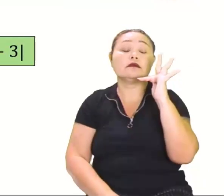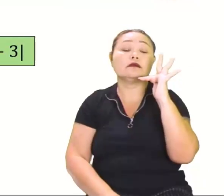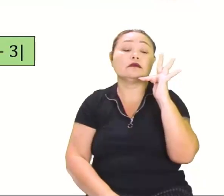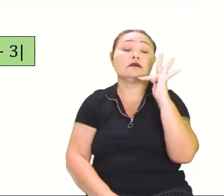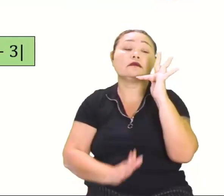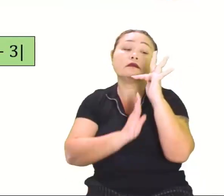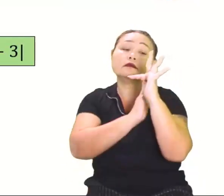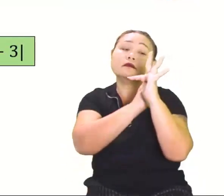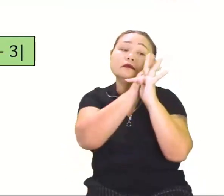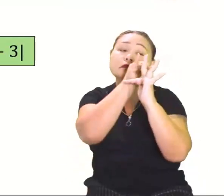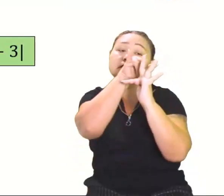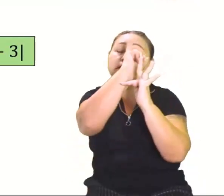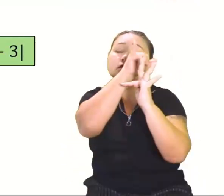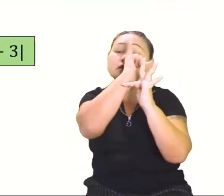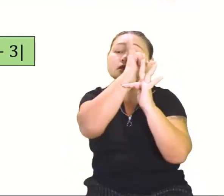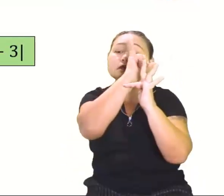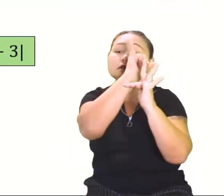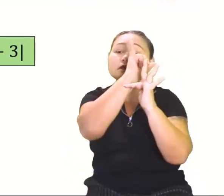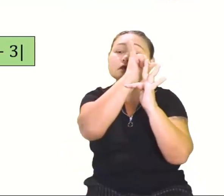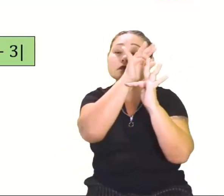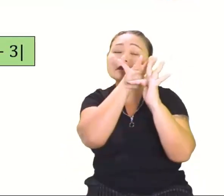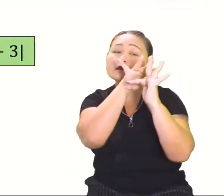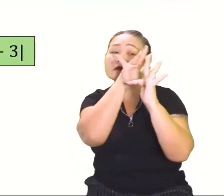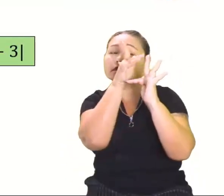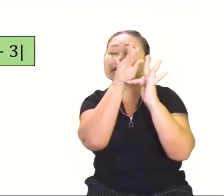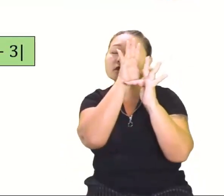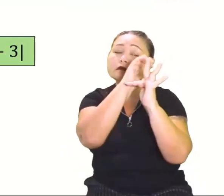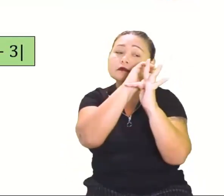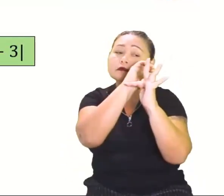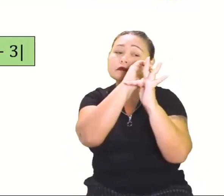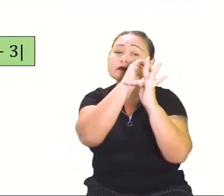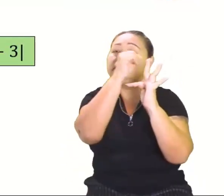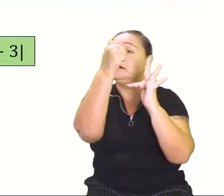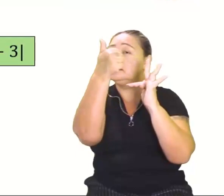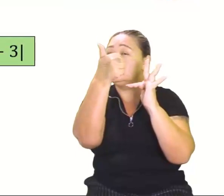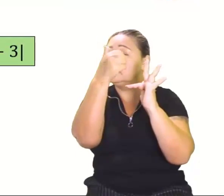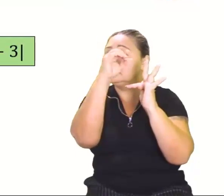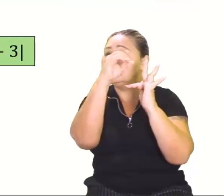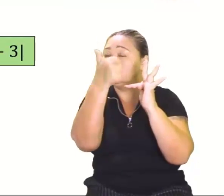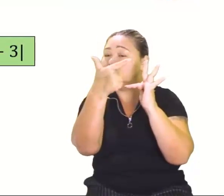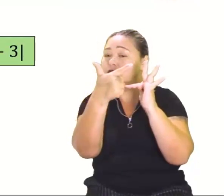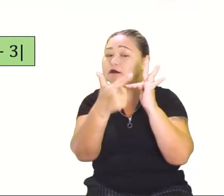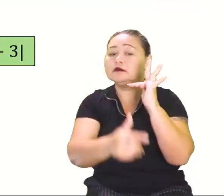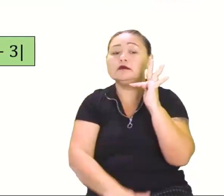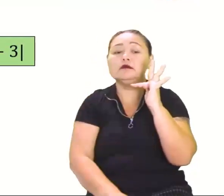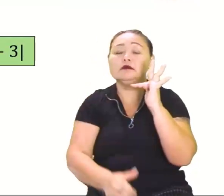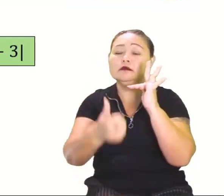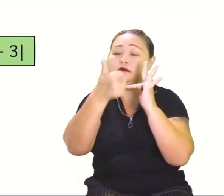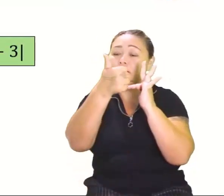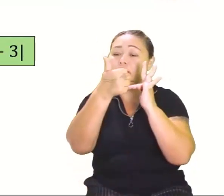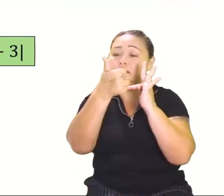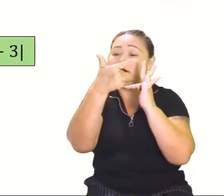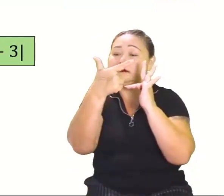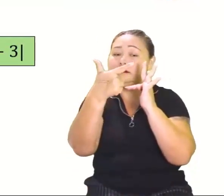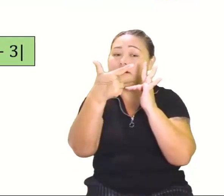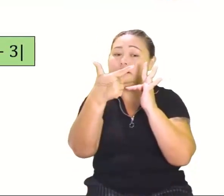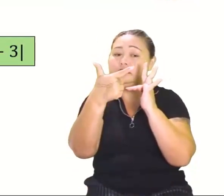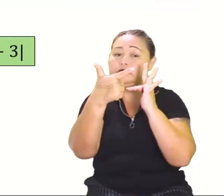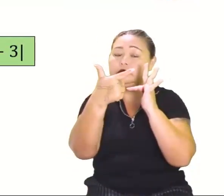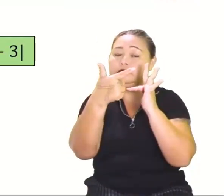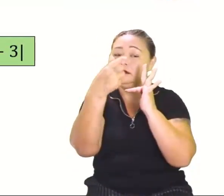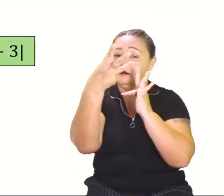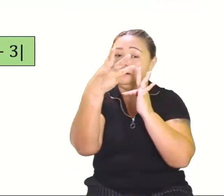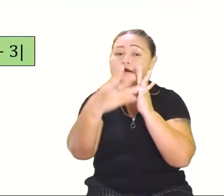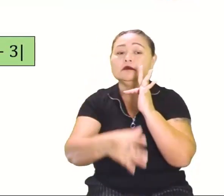5, 6. E aqui a gente vai ter resultado 1, 2 e 3. Isso. Vamos botar aqui o 1 aqui, o